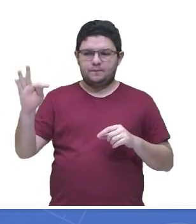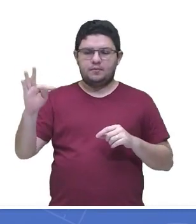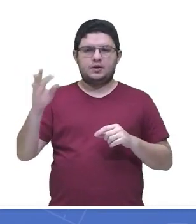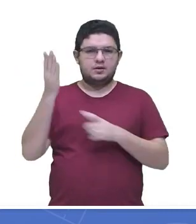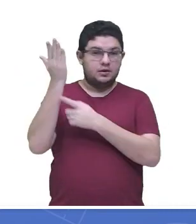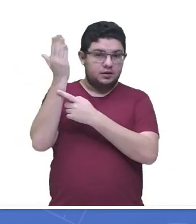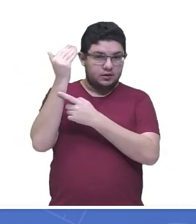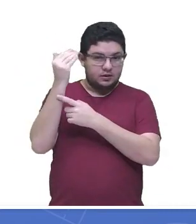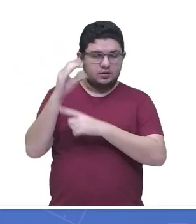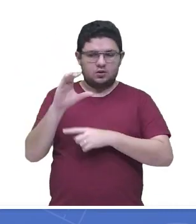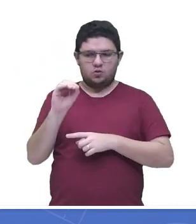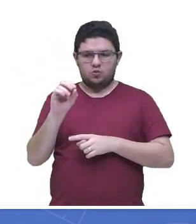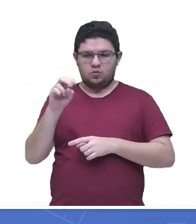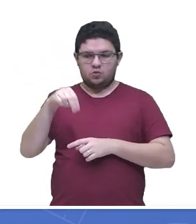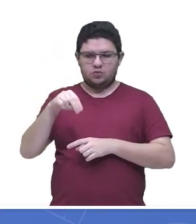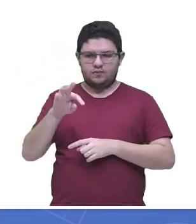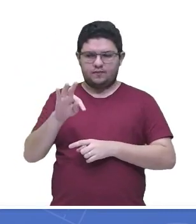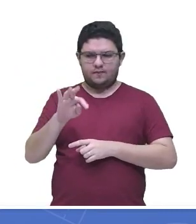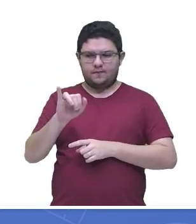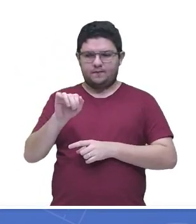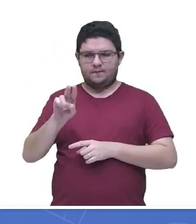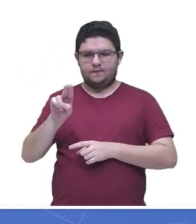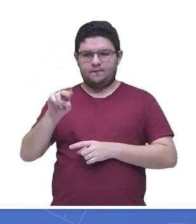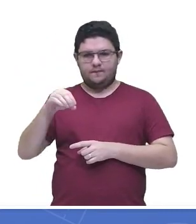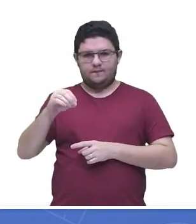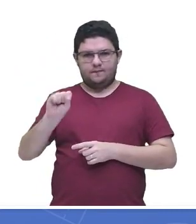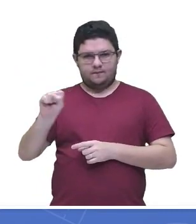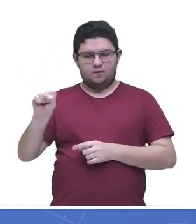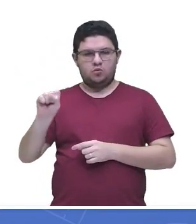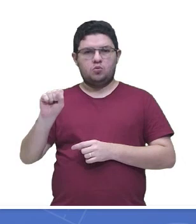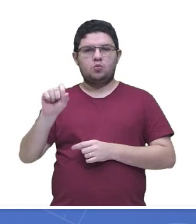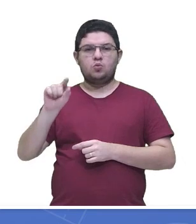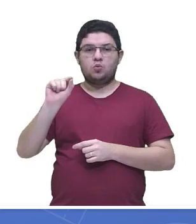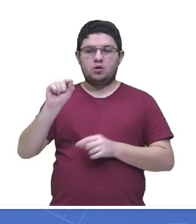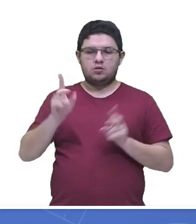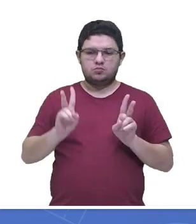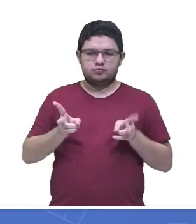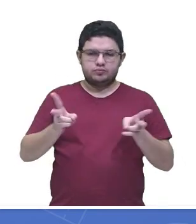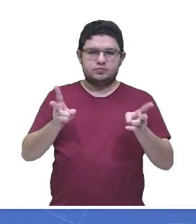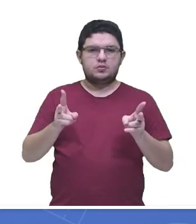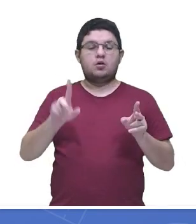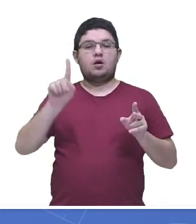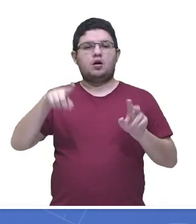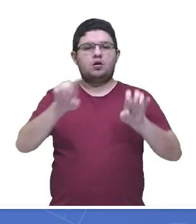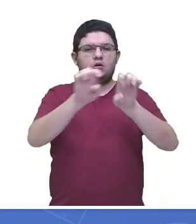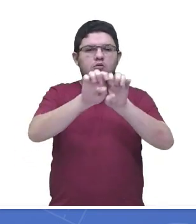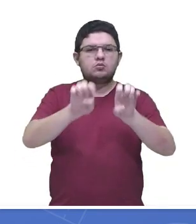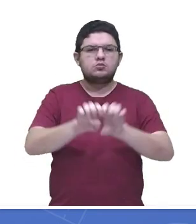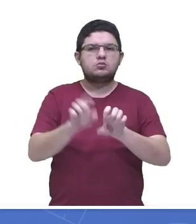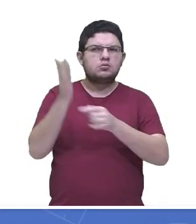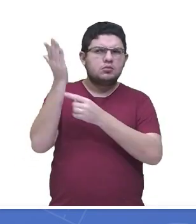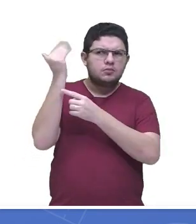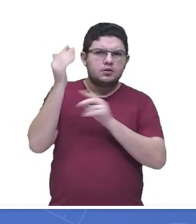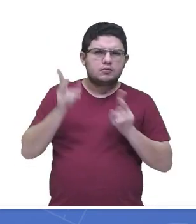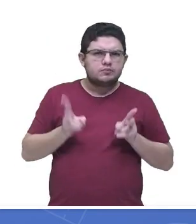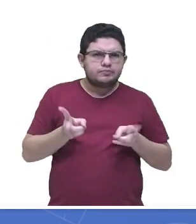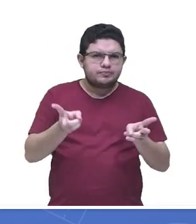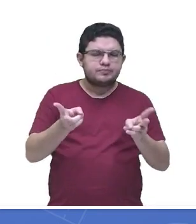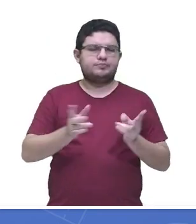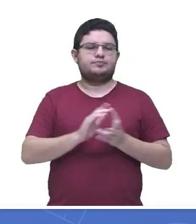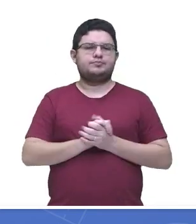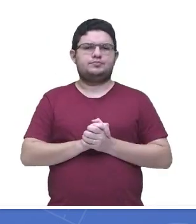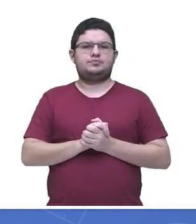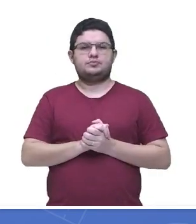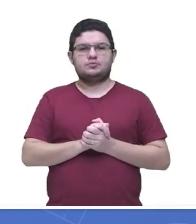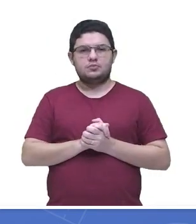contínuo, onde eu vou usar essa estrutura para relatar algo que estava acontecendo no passado. E eu deixei para vocês